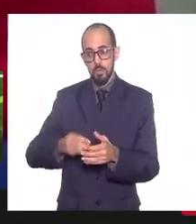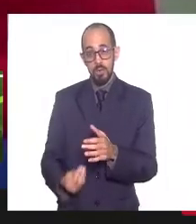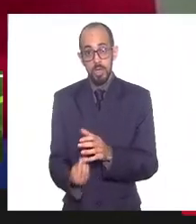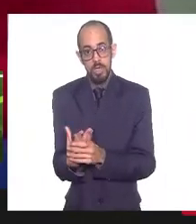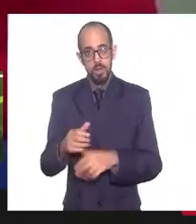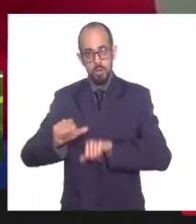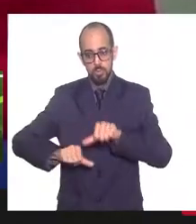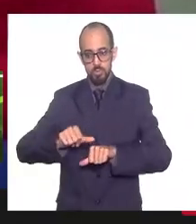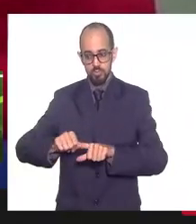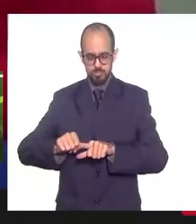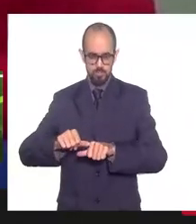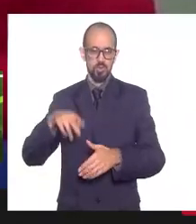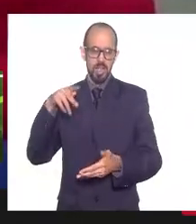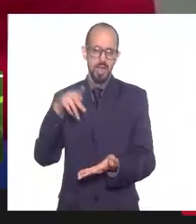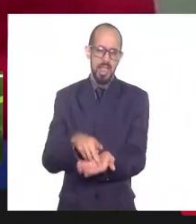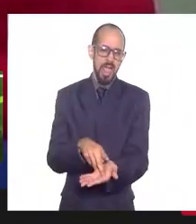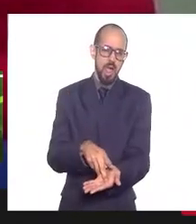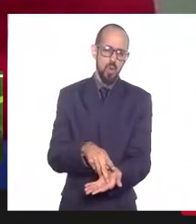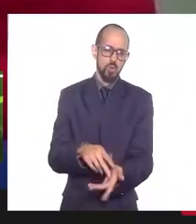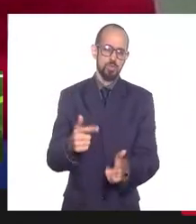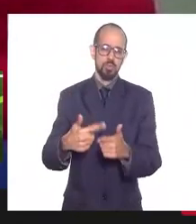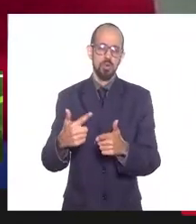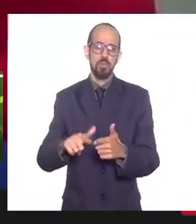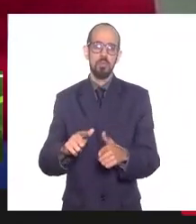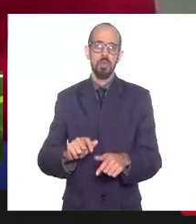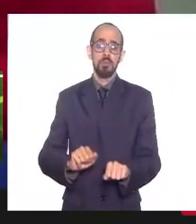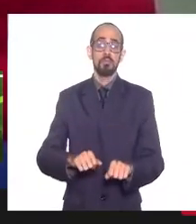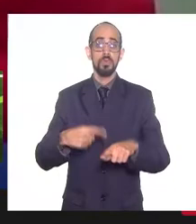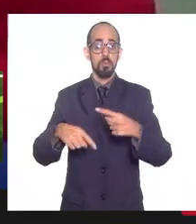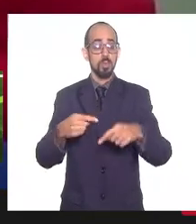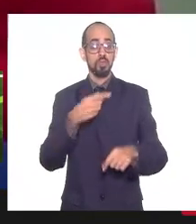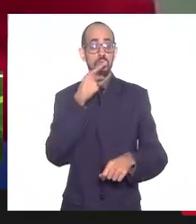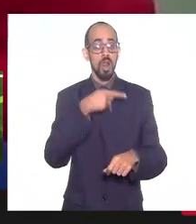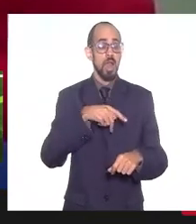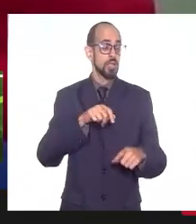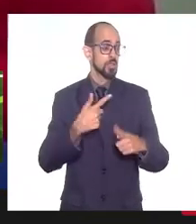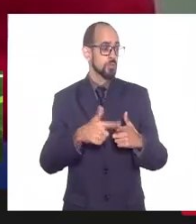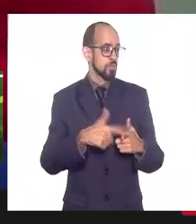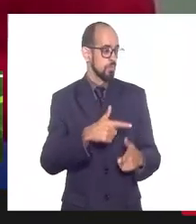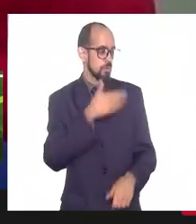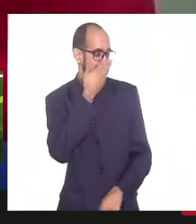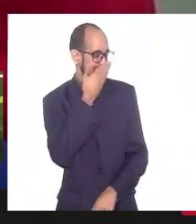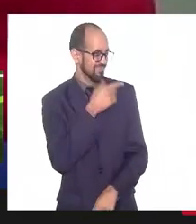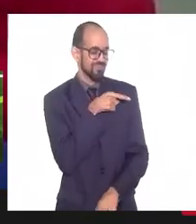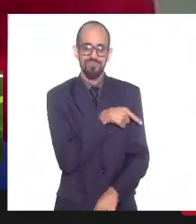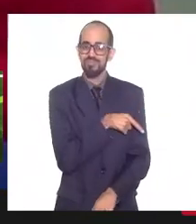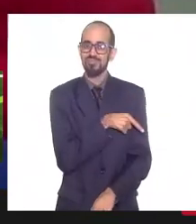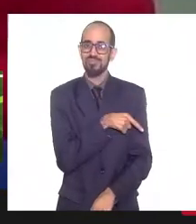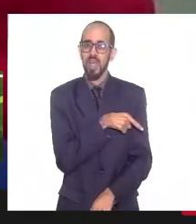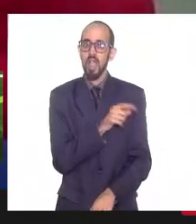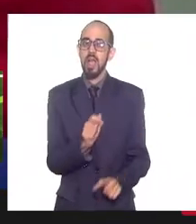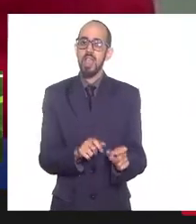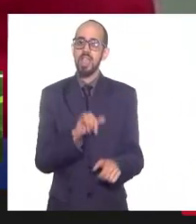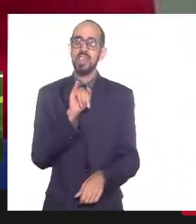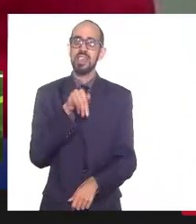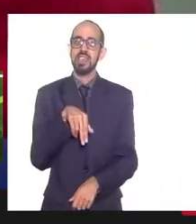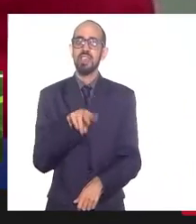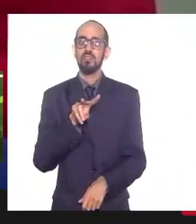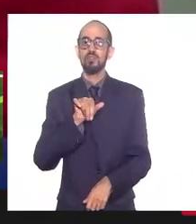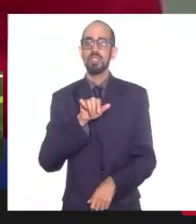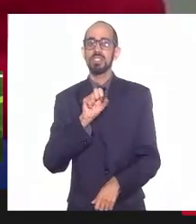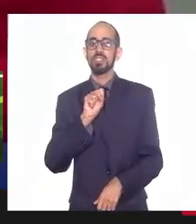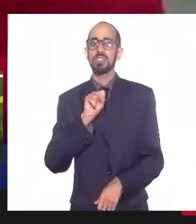questão. E por último, né, falar da invisibilidade. Esse termo que está sendo tão utilizado em tempos